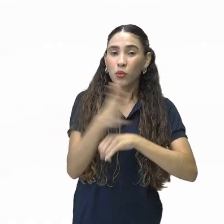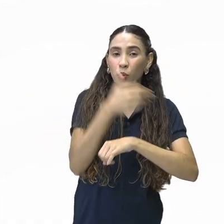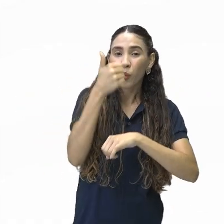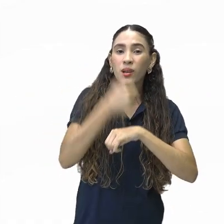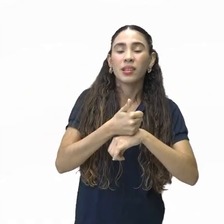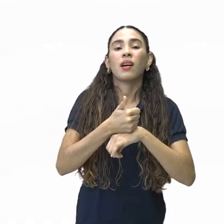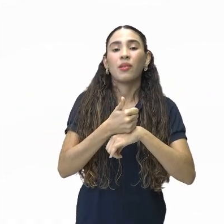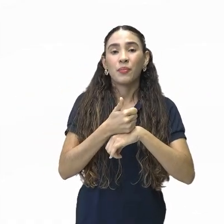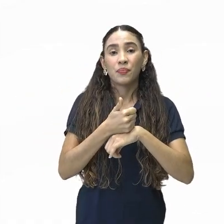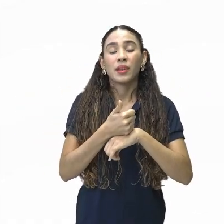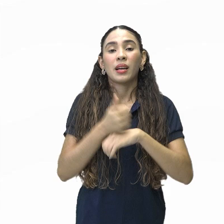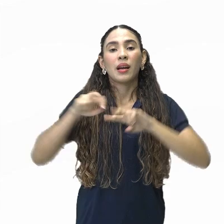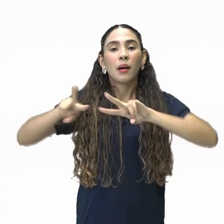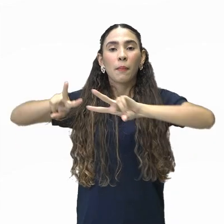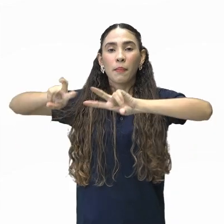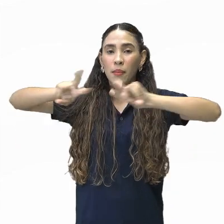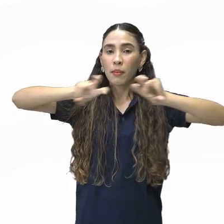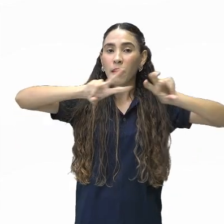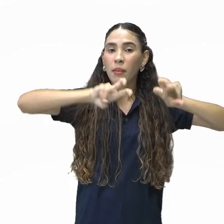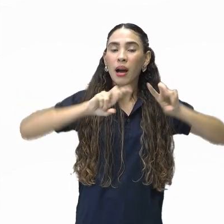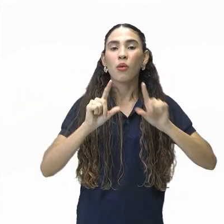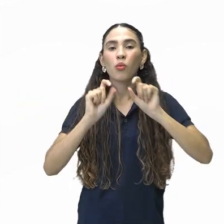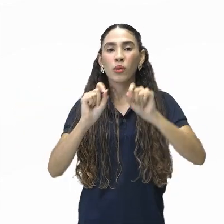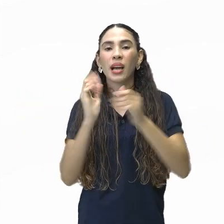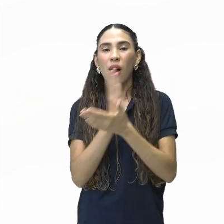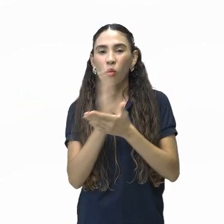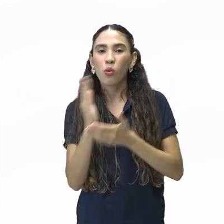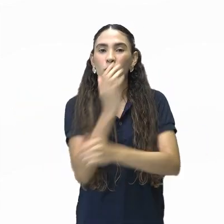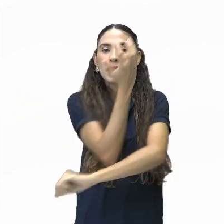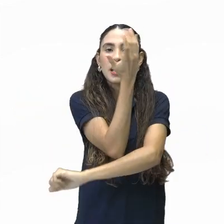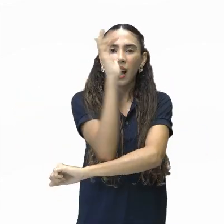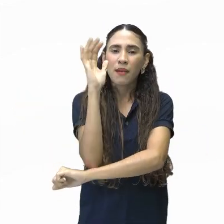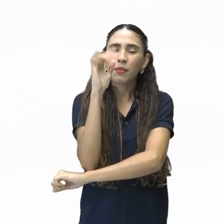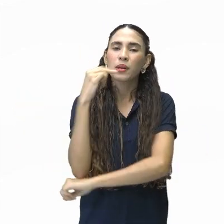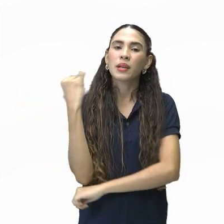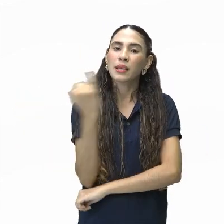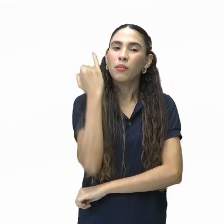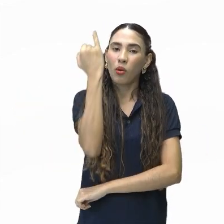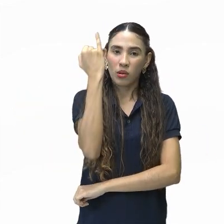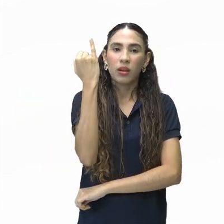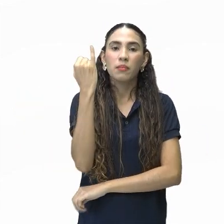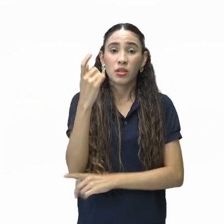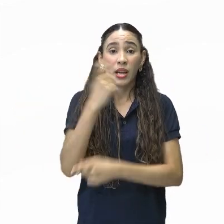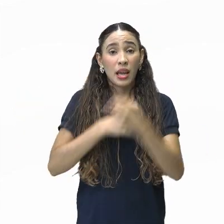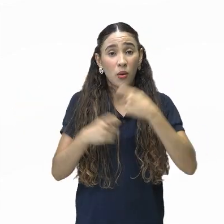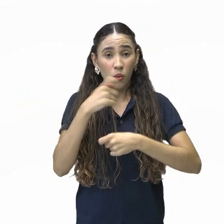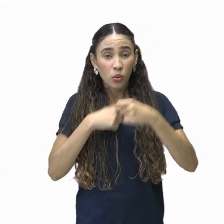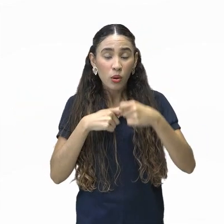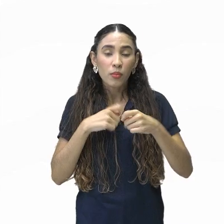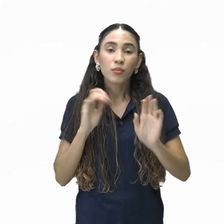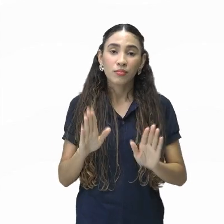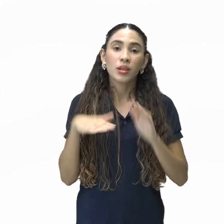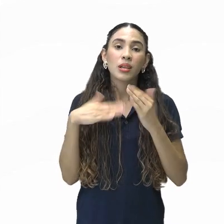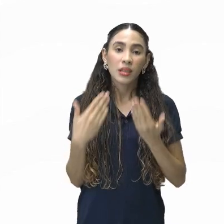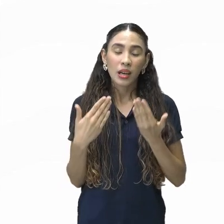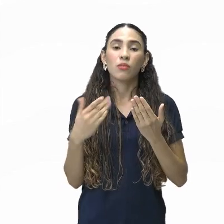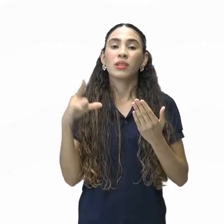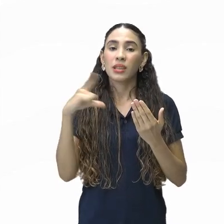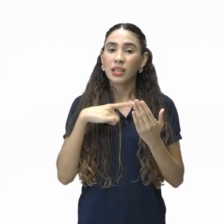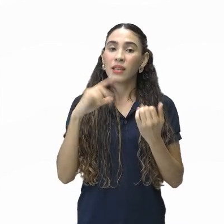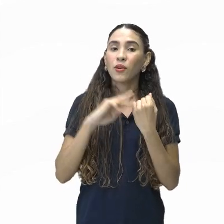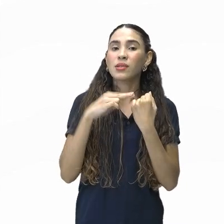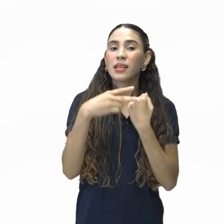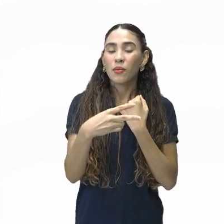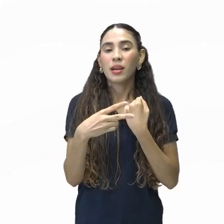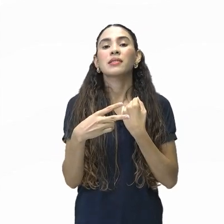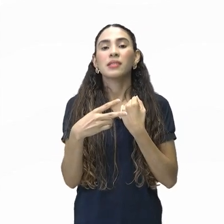colonial, onde se extraía dela, né, algumas árvores de grande valor econômico, e com isso ela sofreu